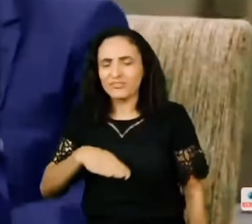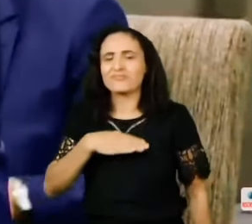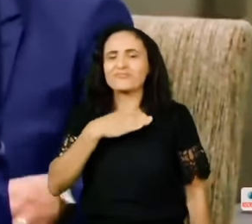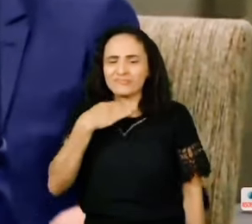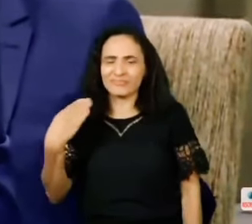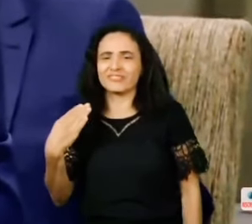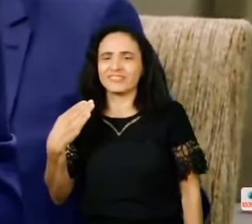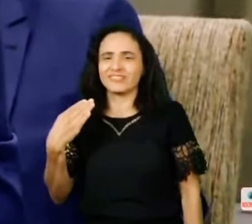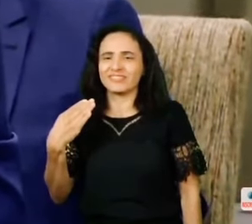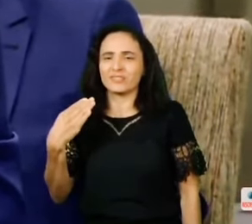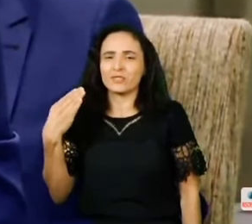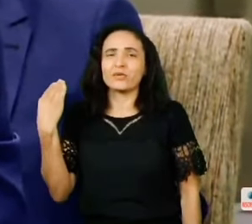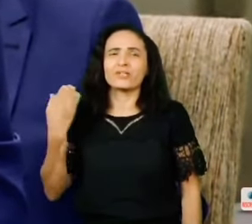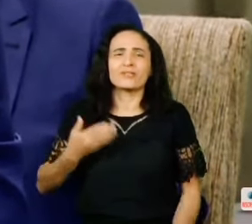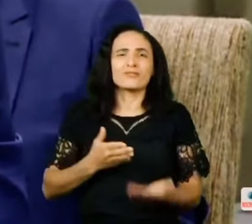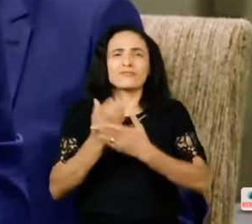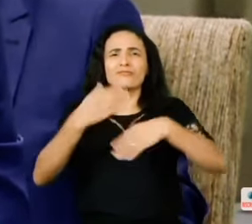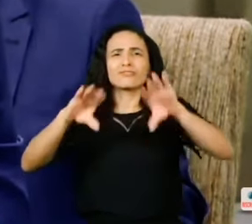vencerão a